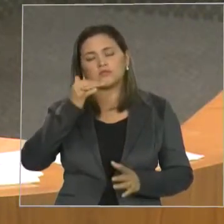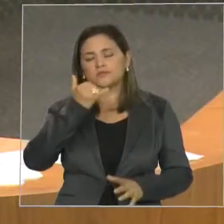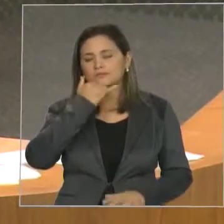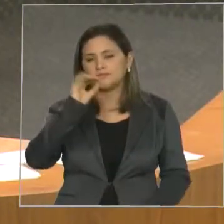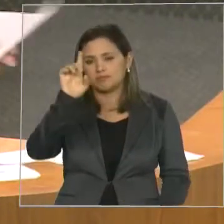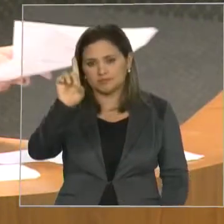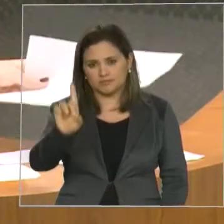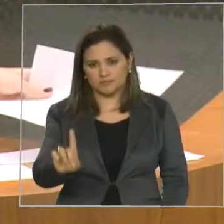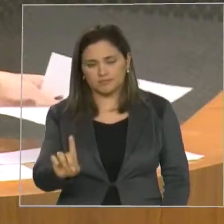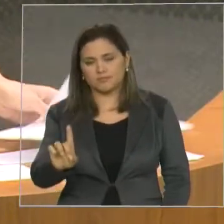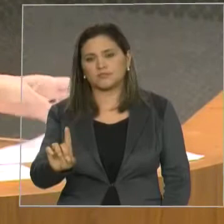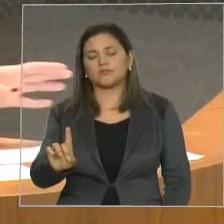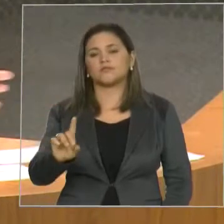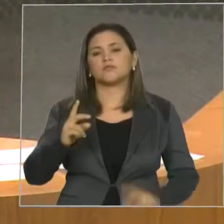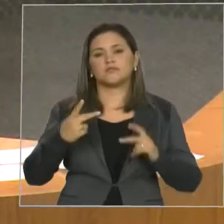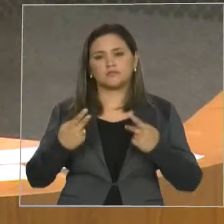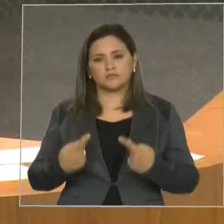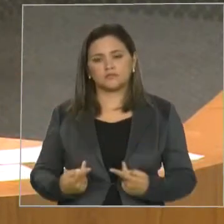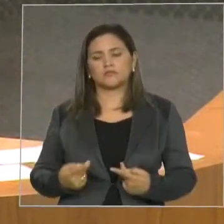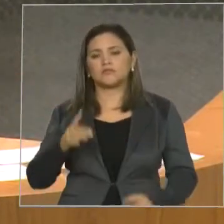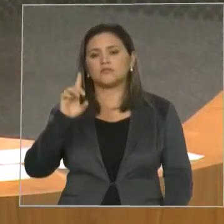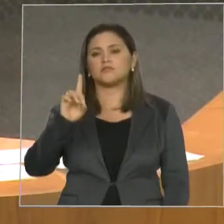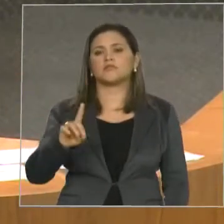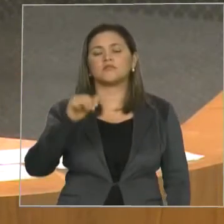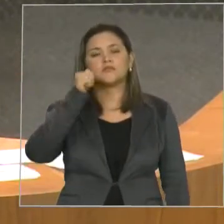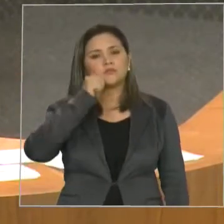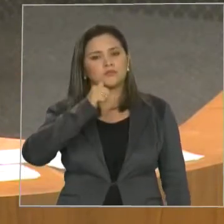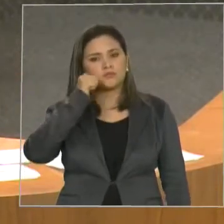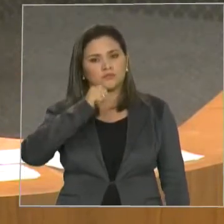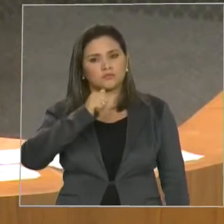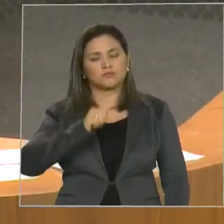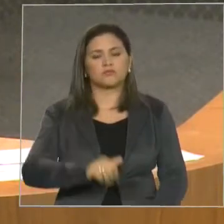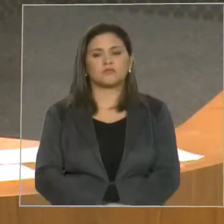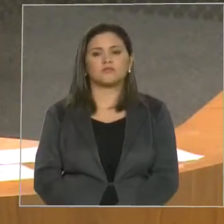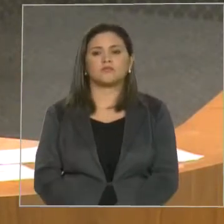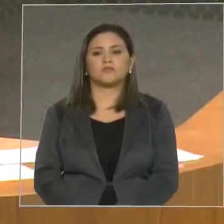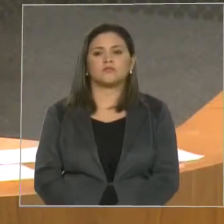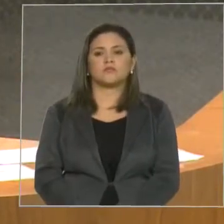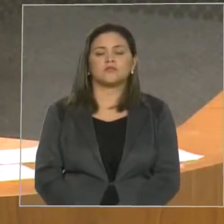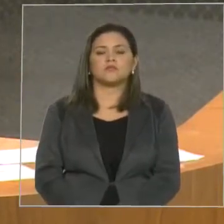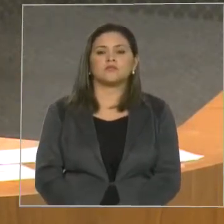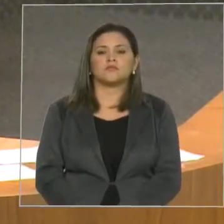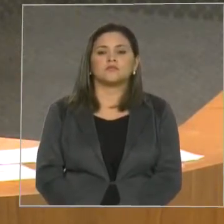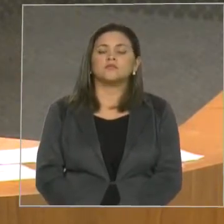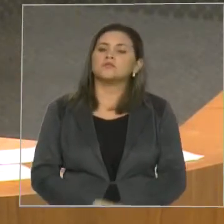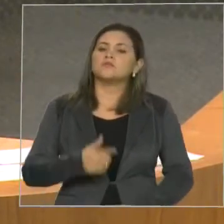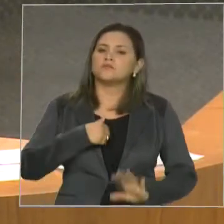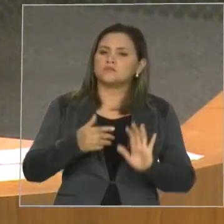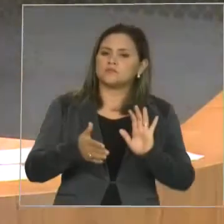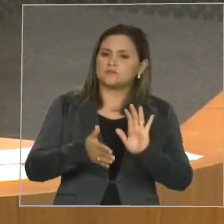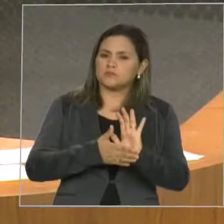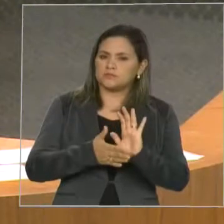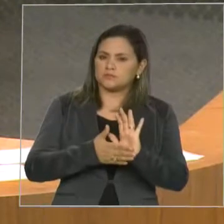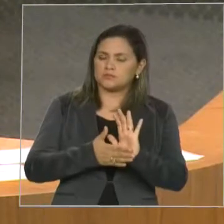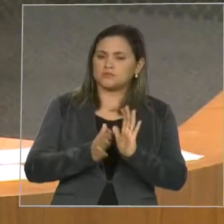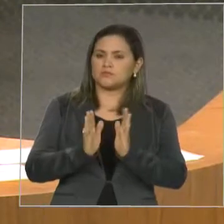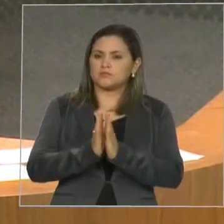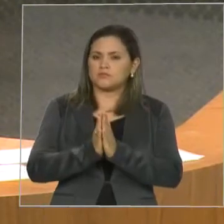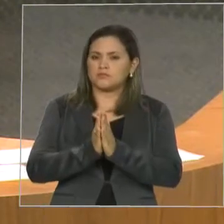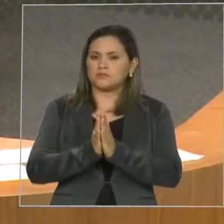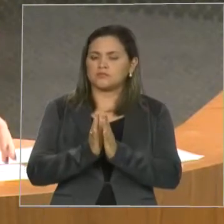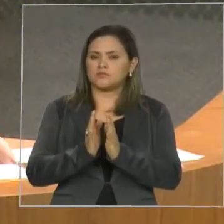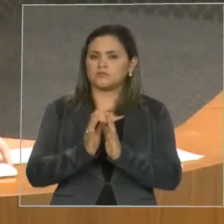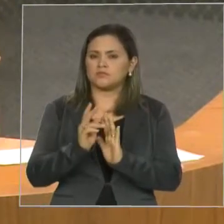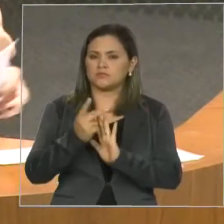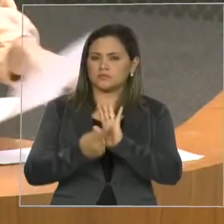forma. Deputada Graça, eu dei entrada em 3 projetos muito importantes, que